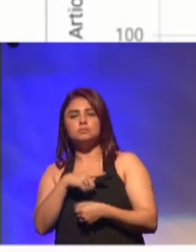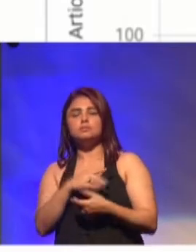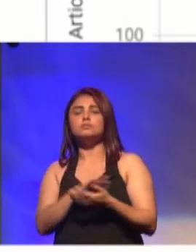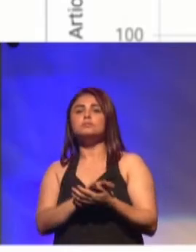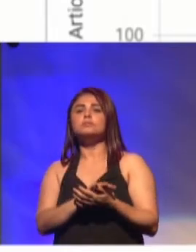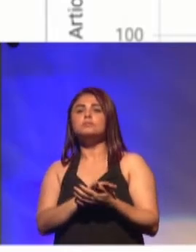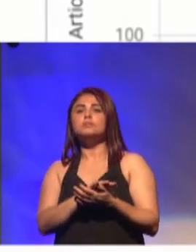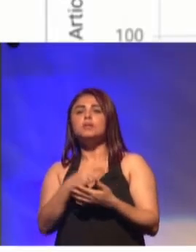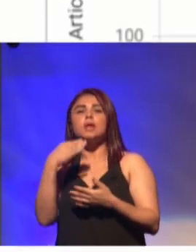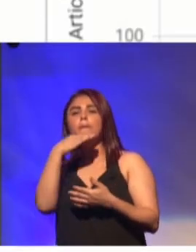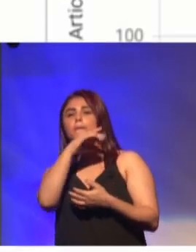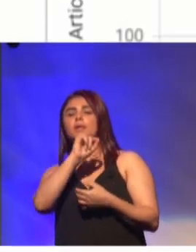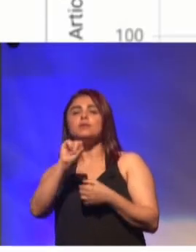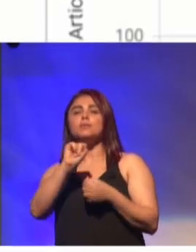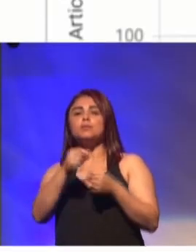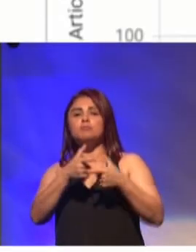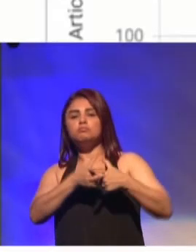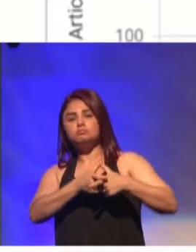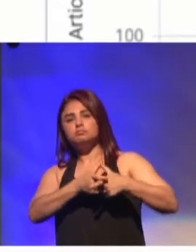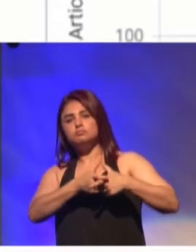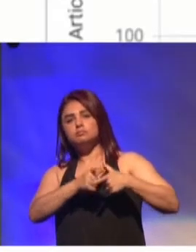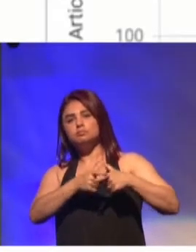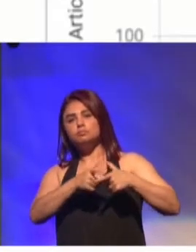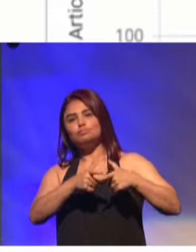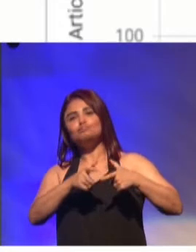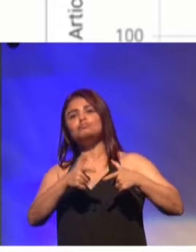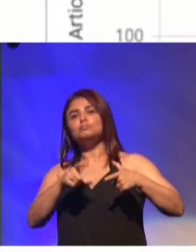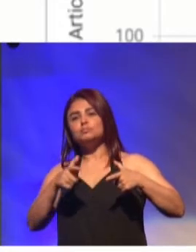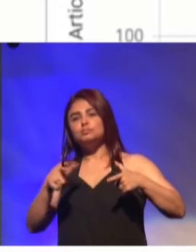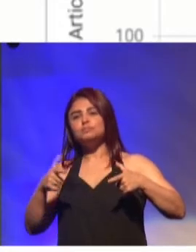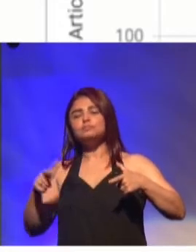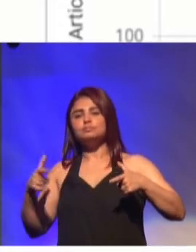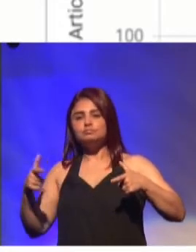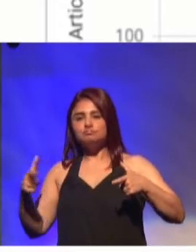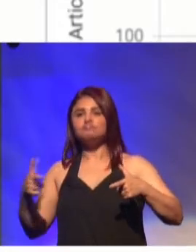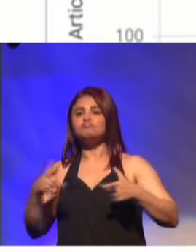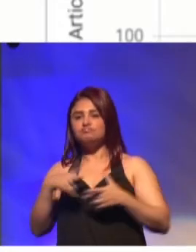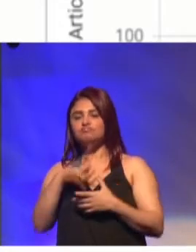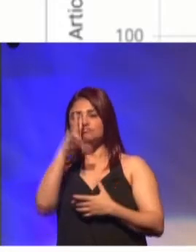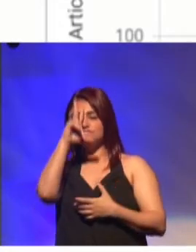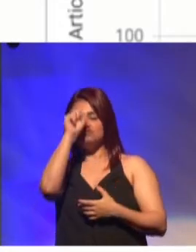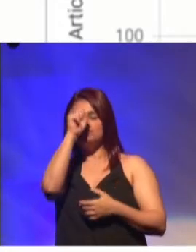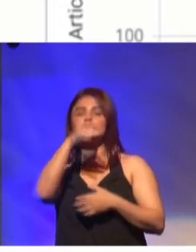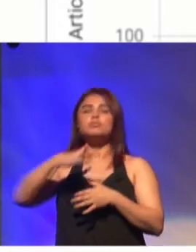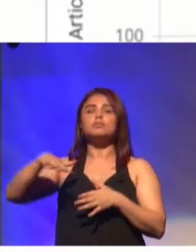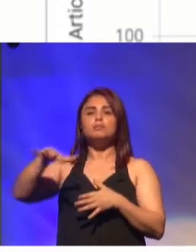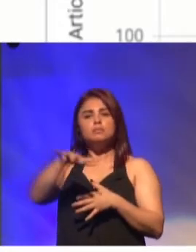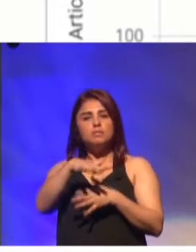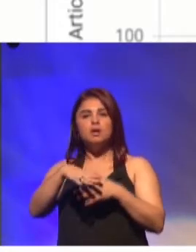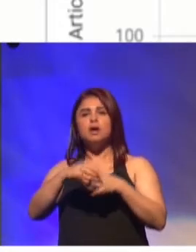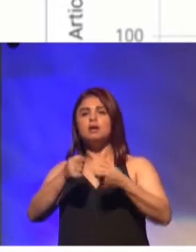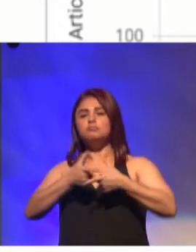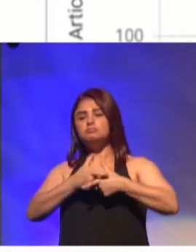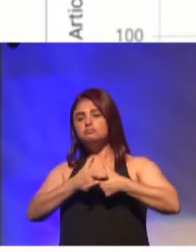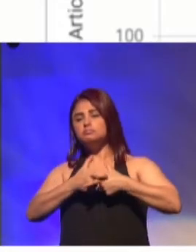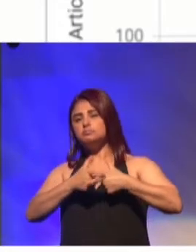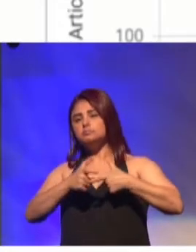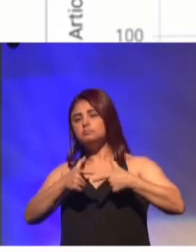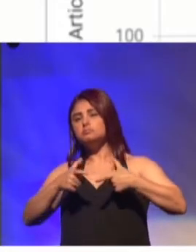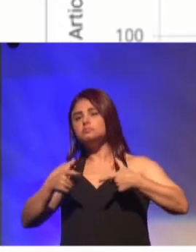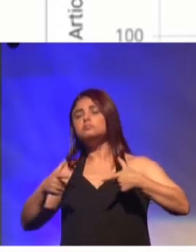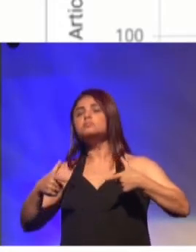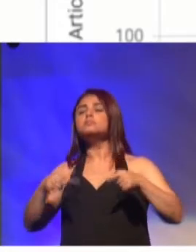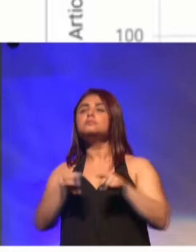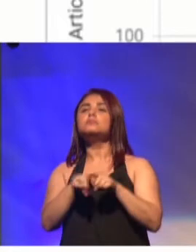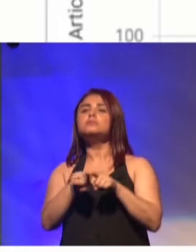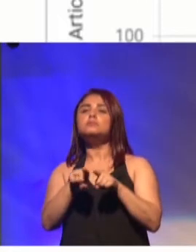Então, veja, o crescimento é incrível, muito forte. É uma área que está crescendo muito. E um